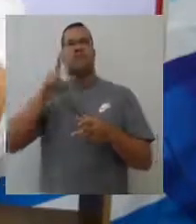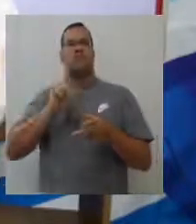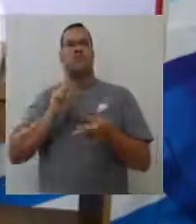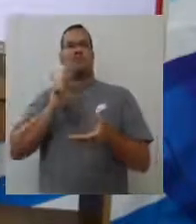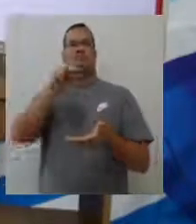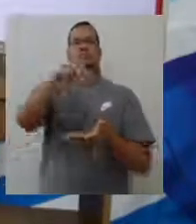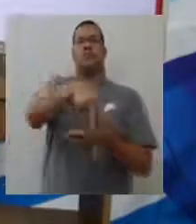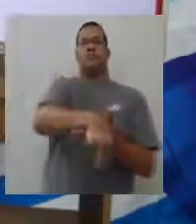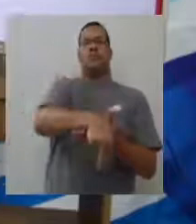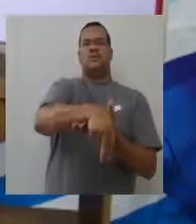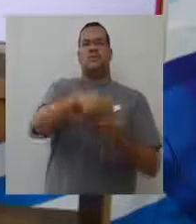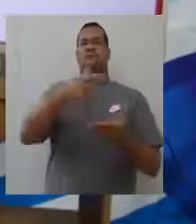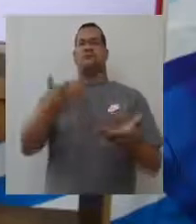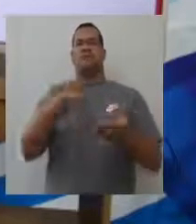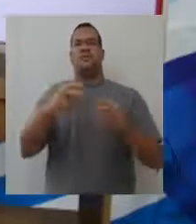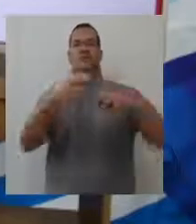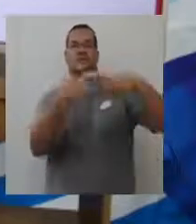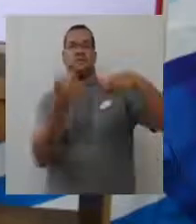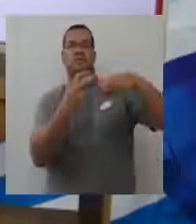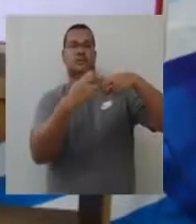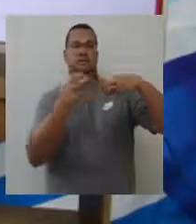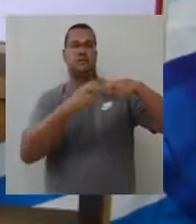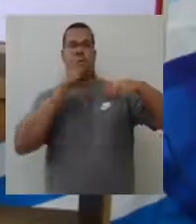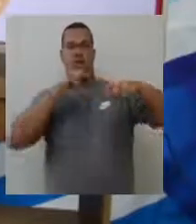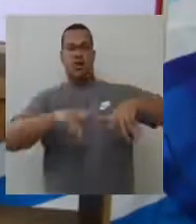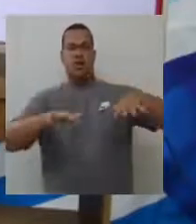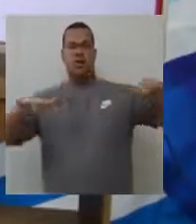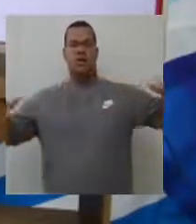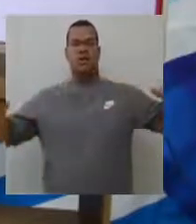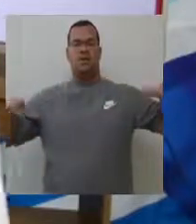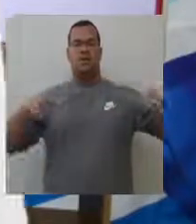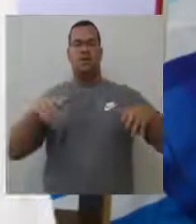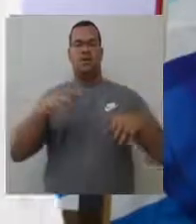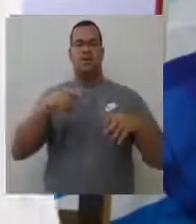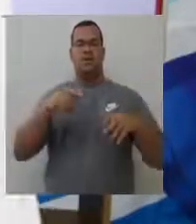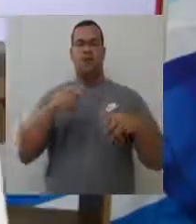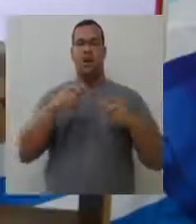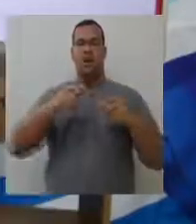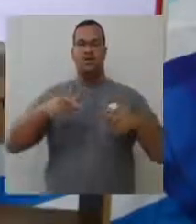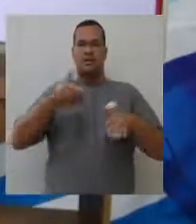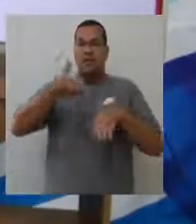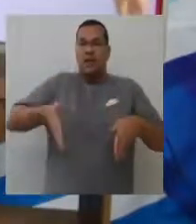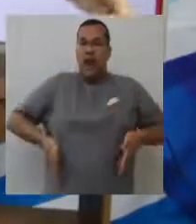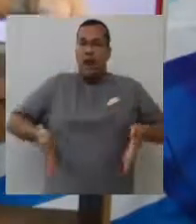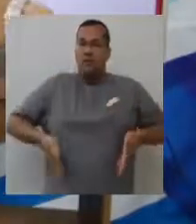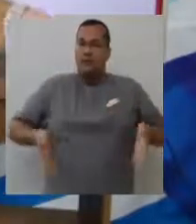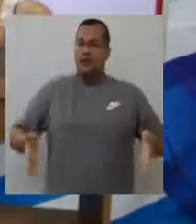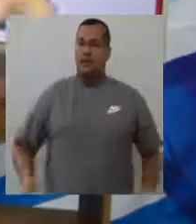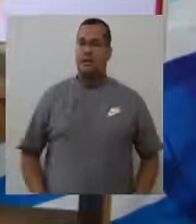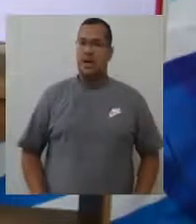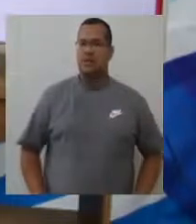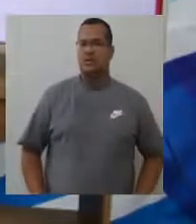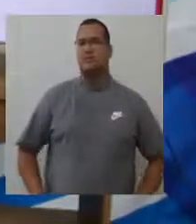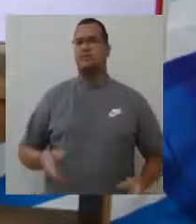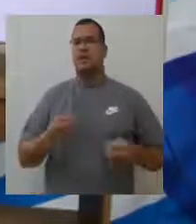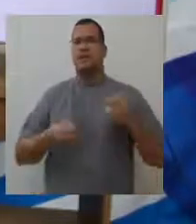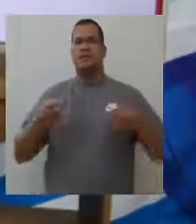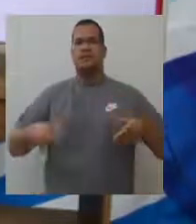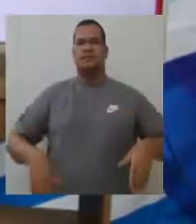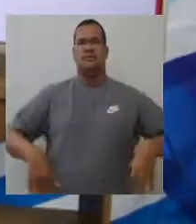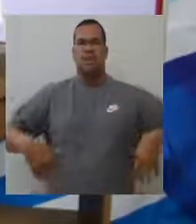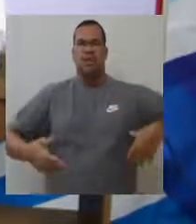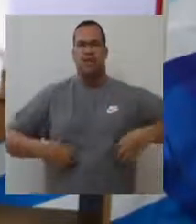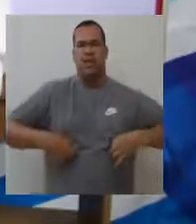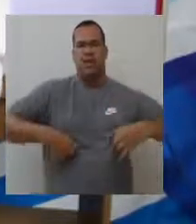numa piscina, evidentemente cheia de água, e você de calça. O que vai acontecer? A calça vai ficar toda afogada, a sua camisa toda afogada. Então, é isso. Quando